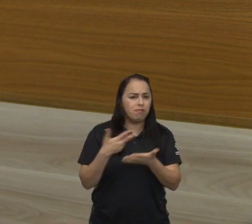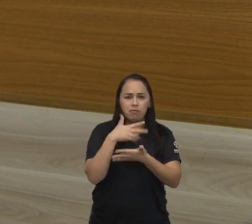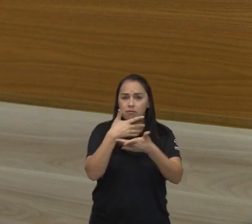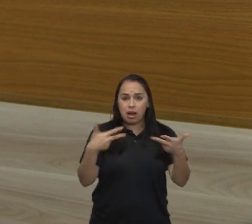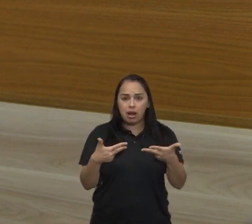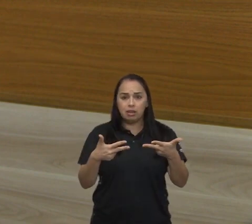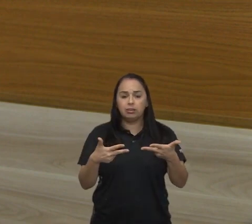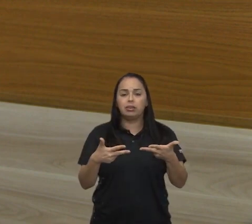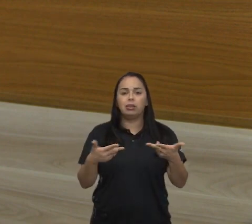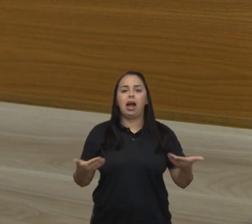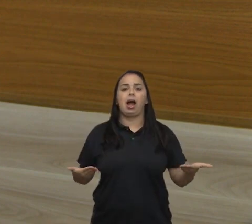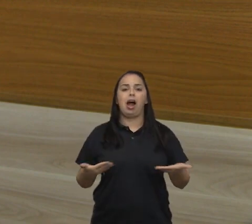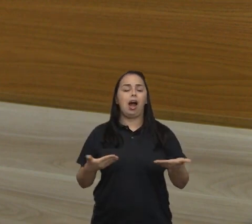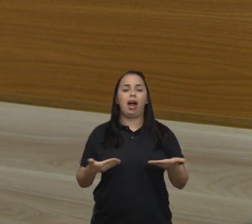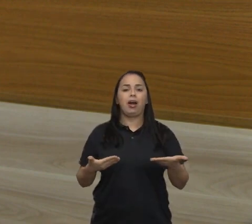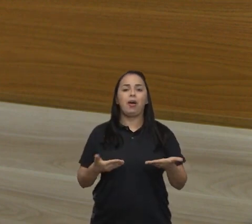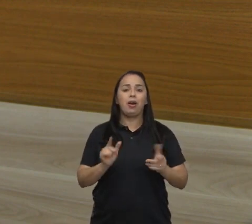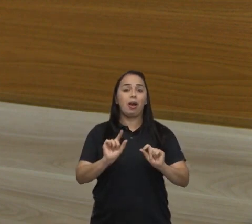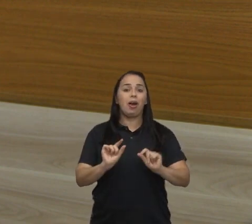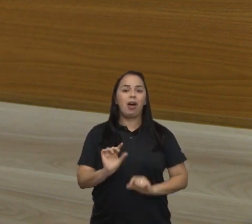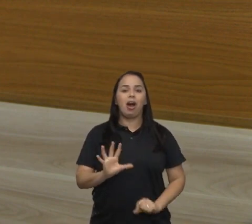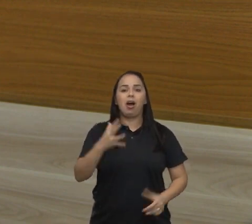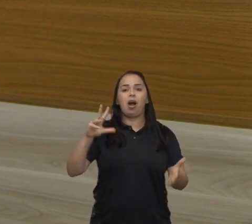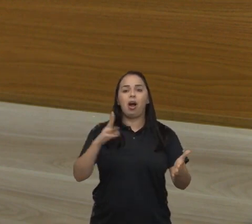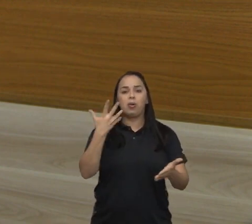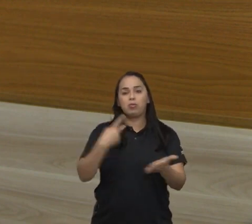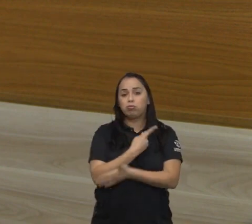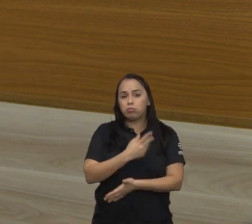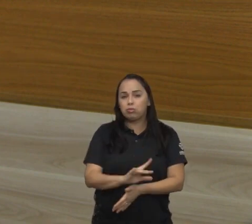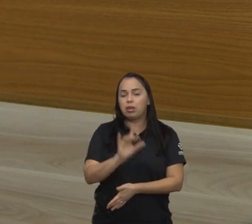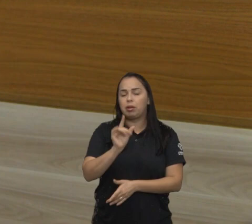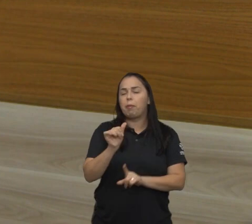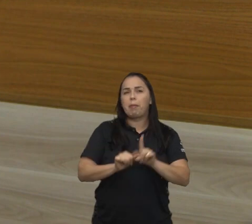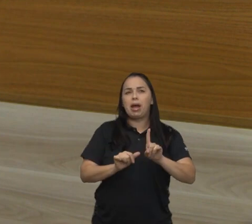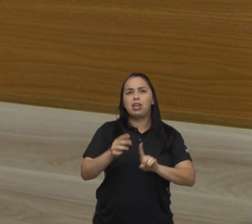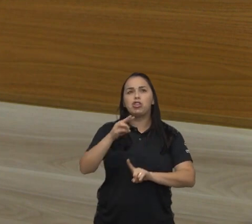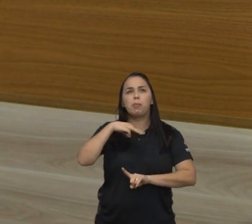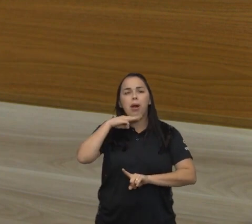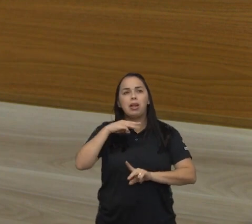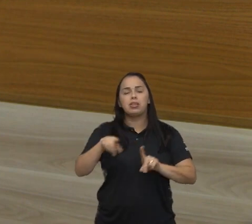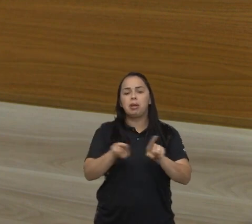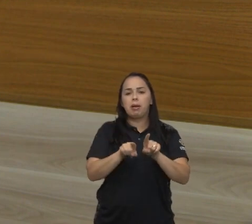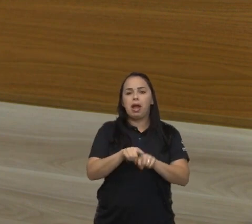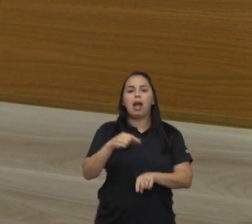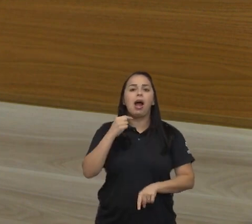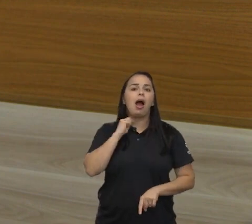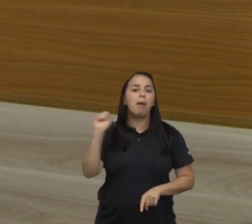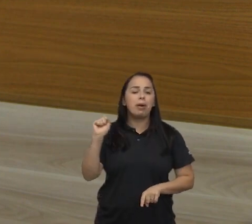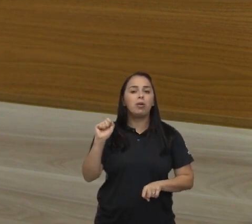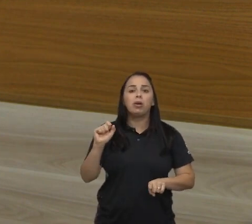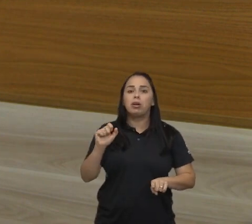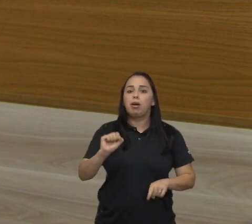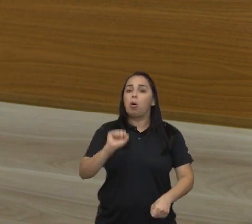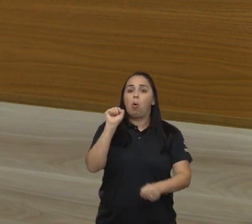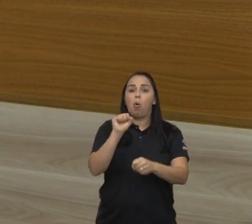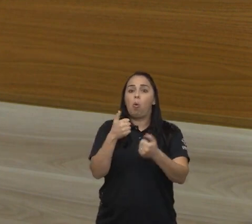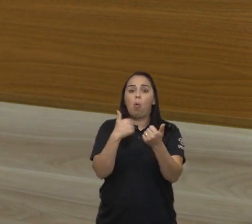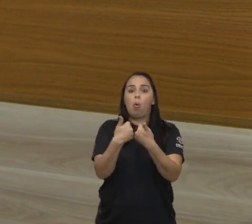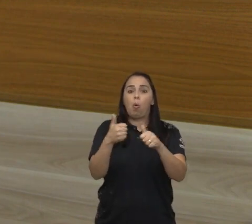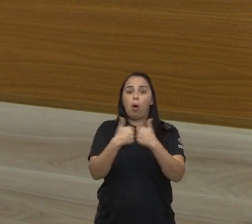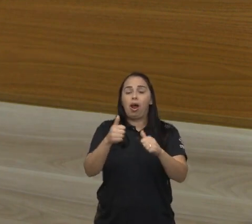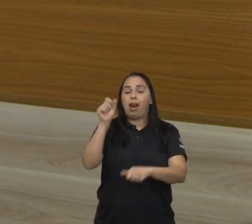do transporte. Recentemente houve episódios, praticamente no mês de março e abril, onde que